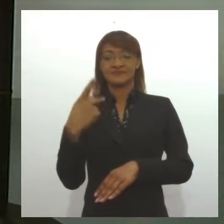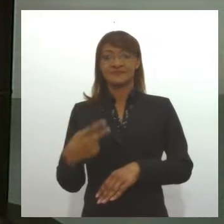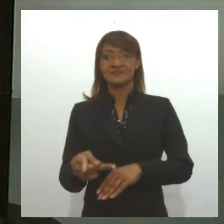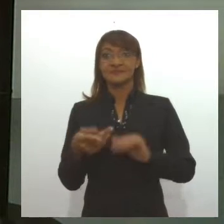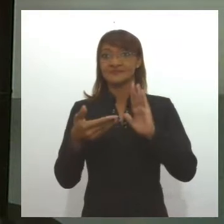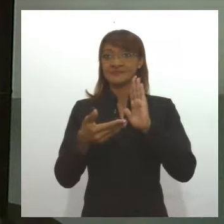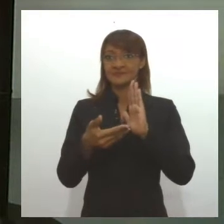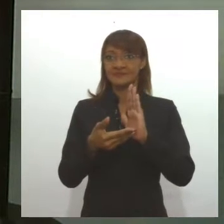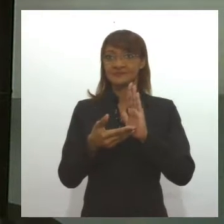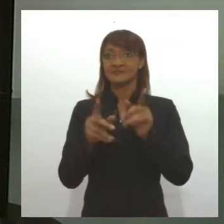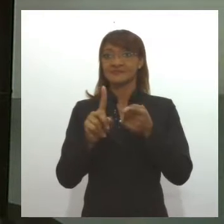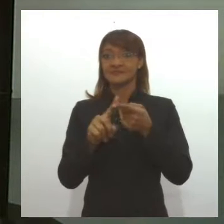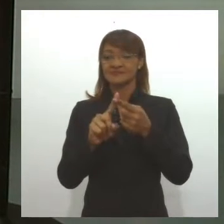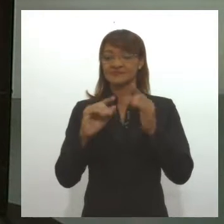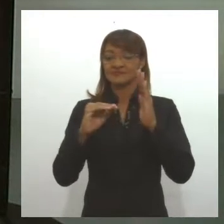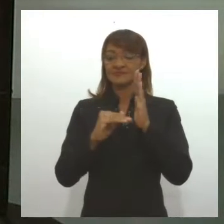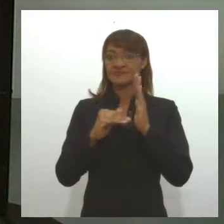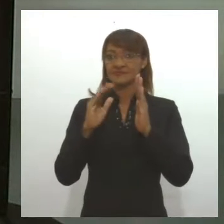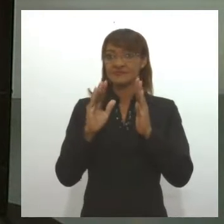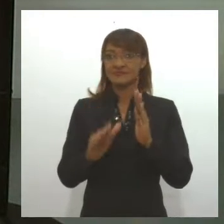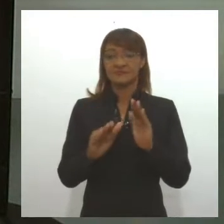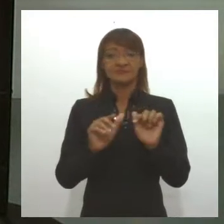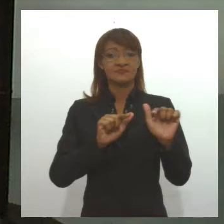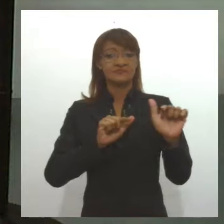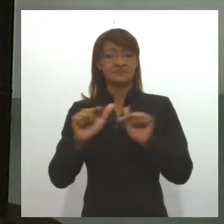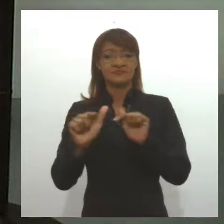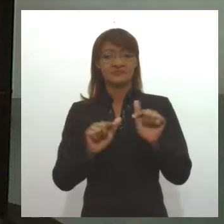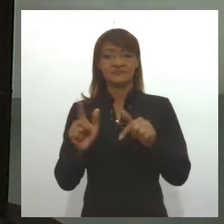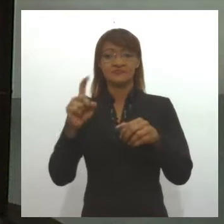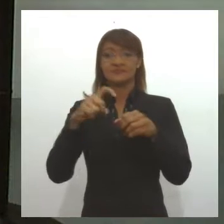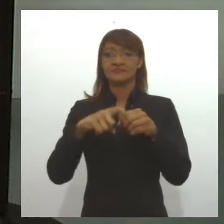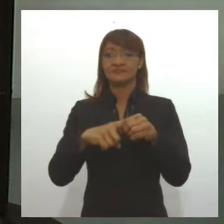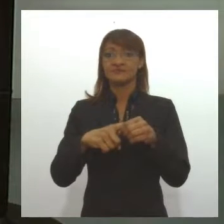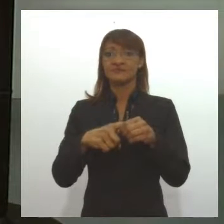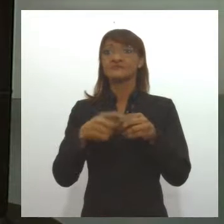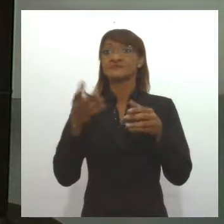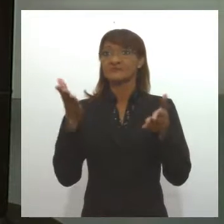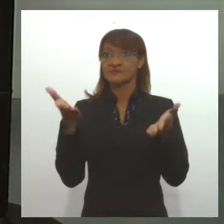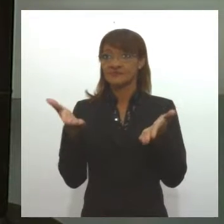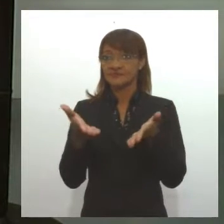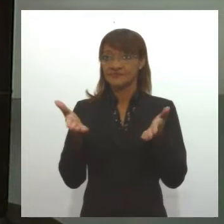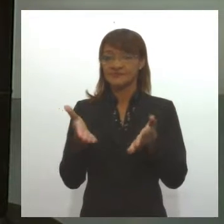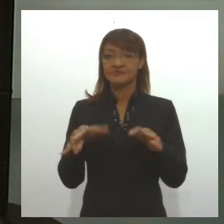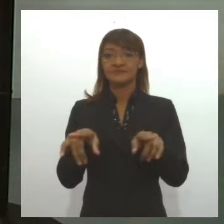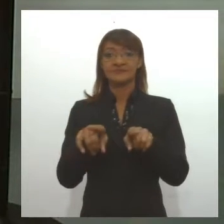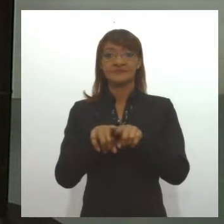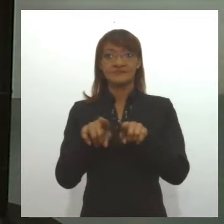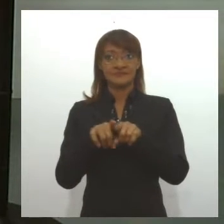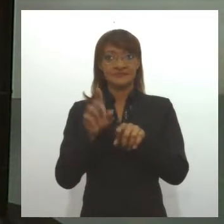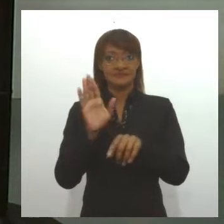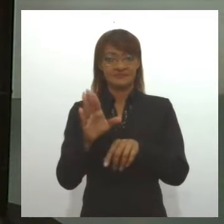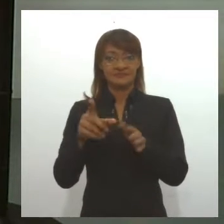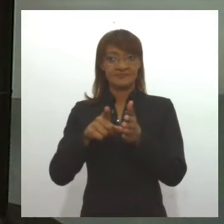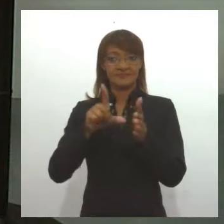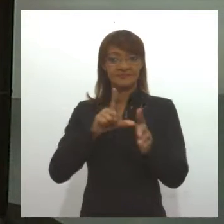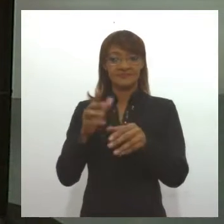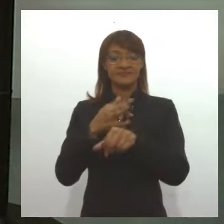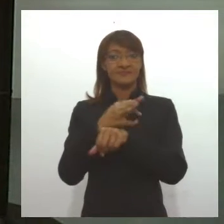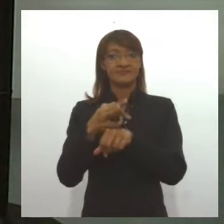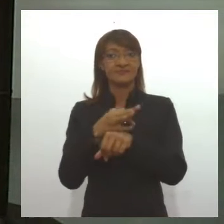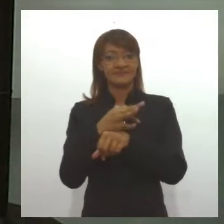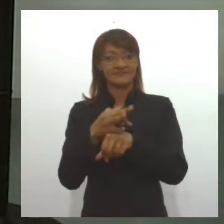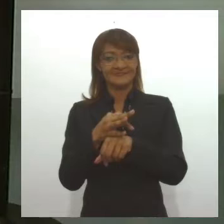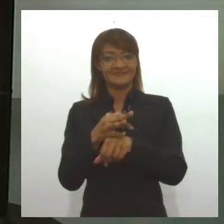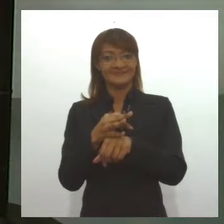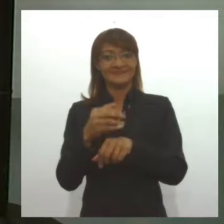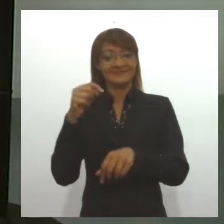o Senado Federal. As atividades por lá voltaram essa semana depois do período de recesso parlamentar. E nós voltamos por